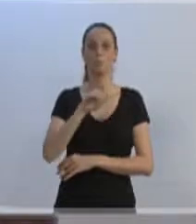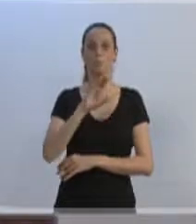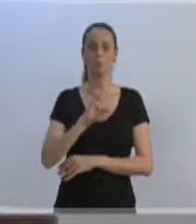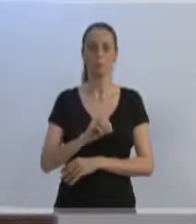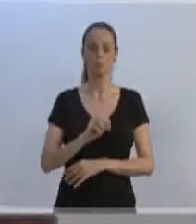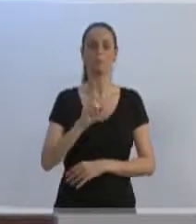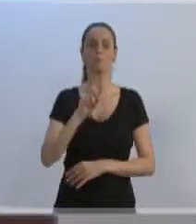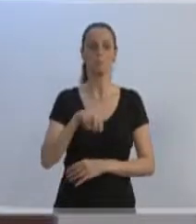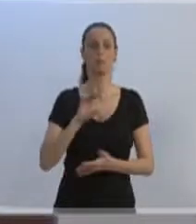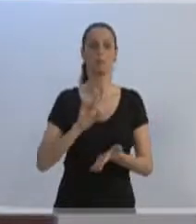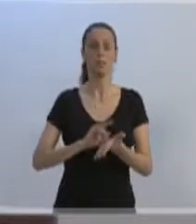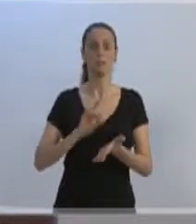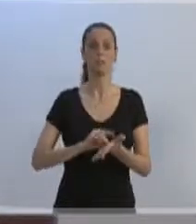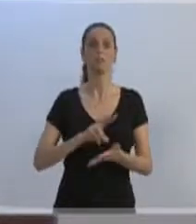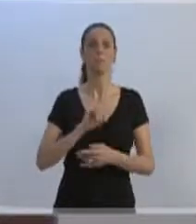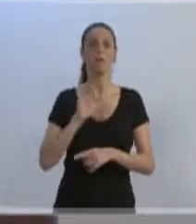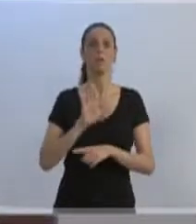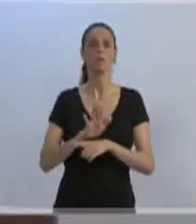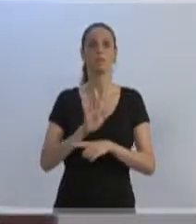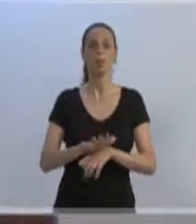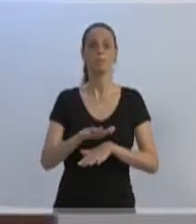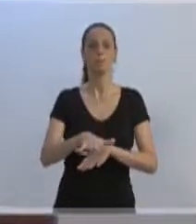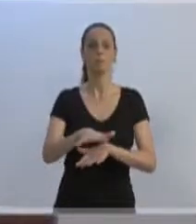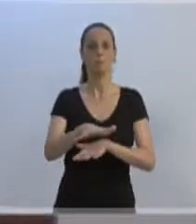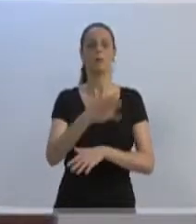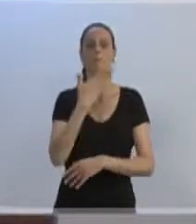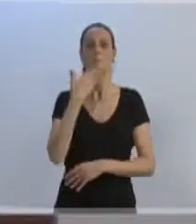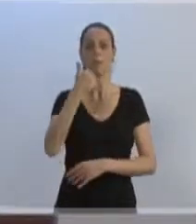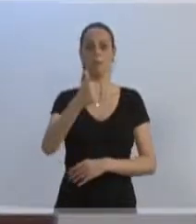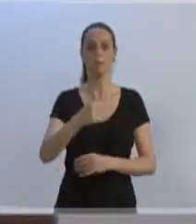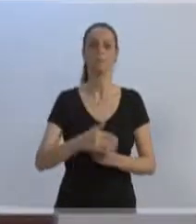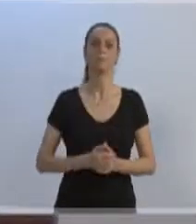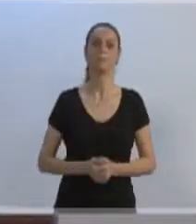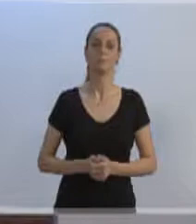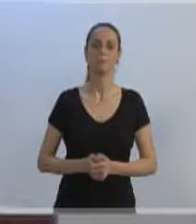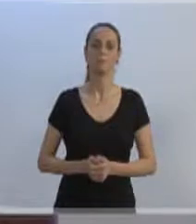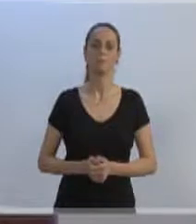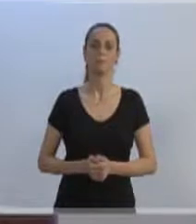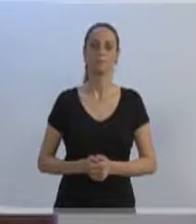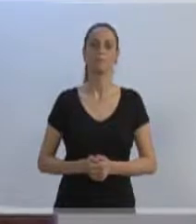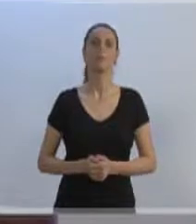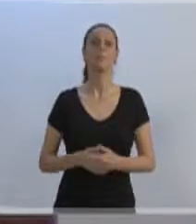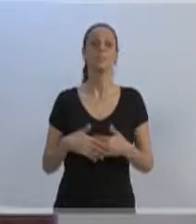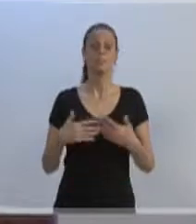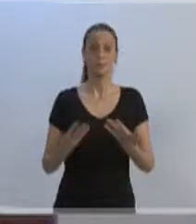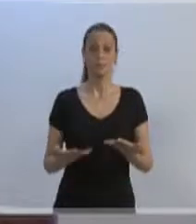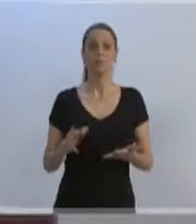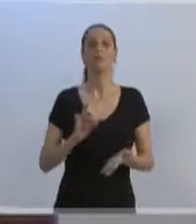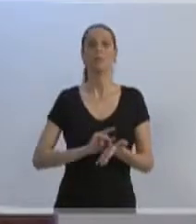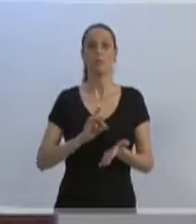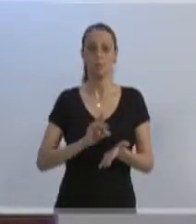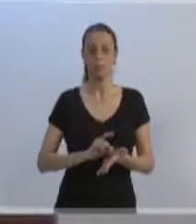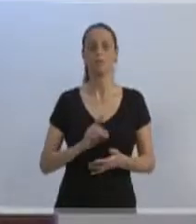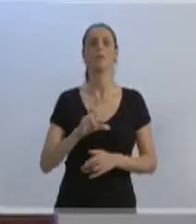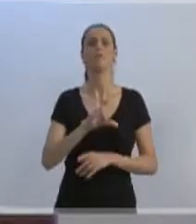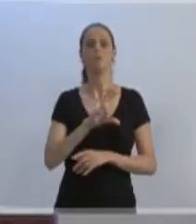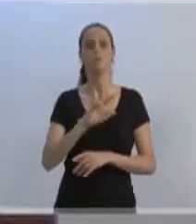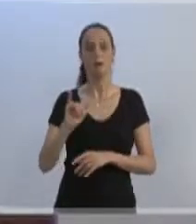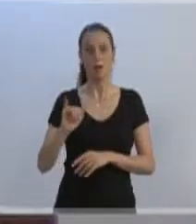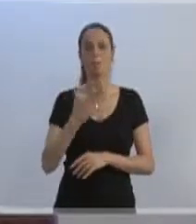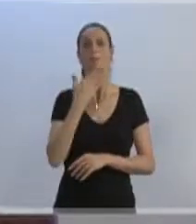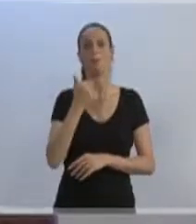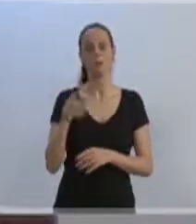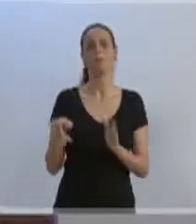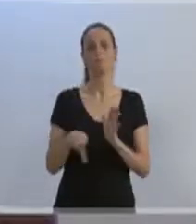nova de escape para aqueles moradores mateus braganholo vai sofrer alguém com a cinta com com trânsito mas vai ajudar